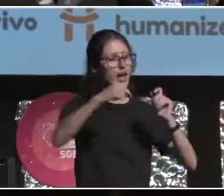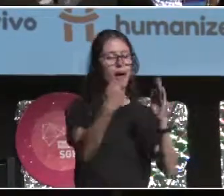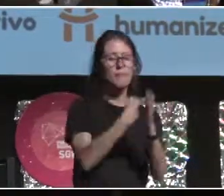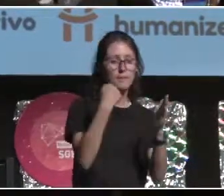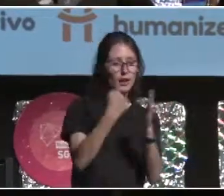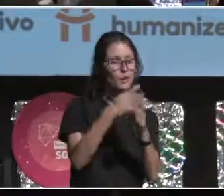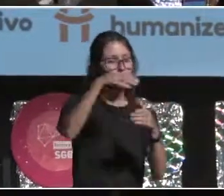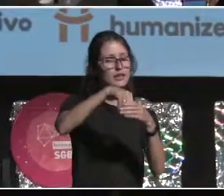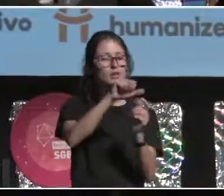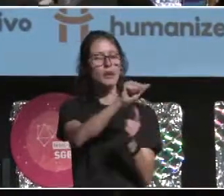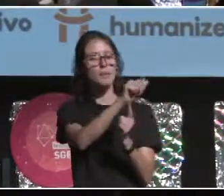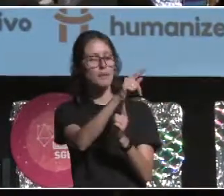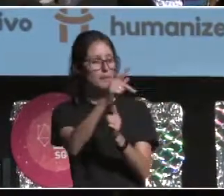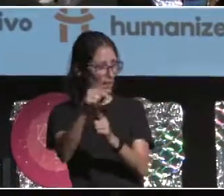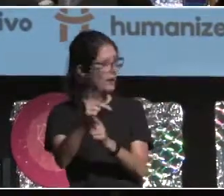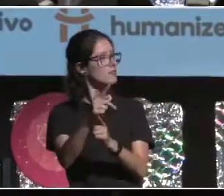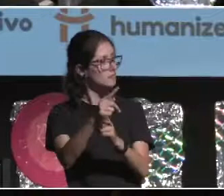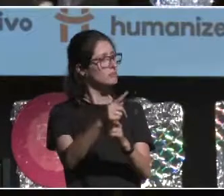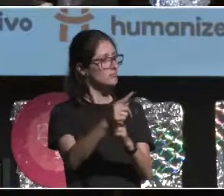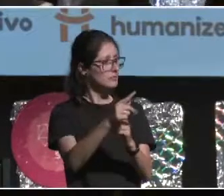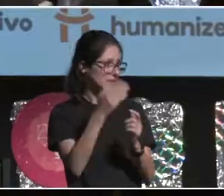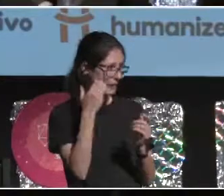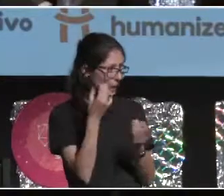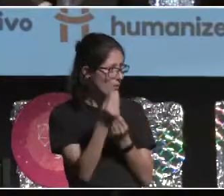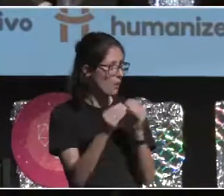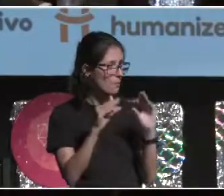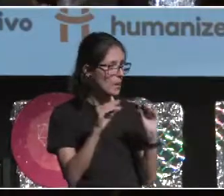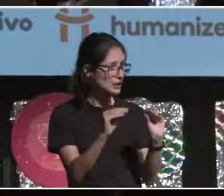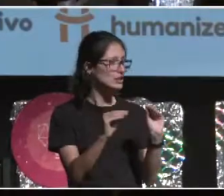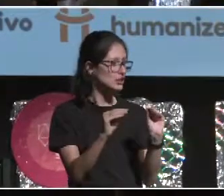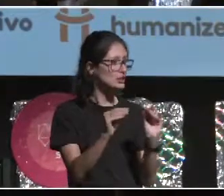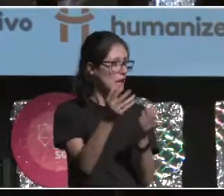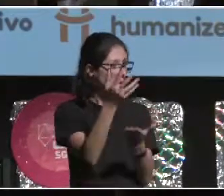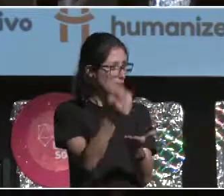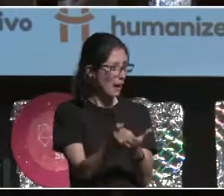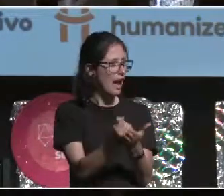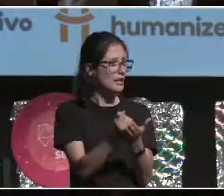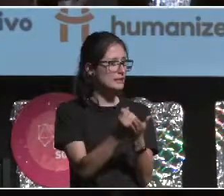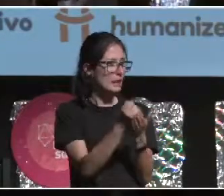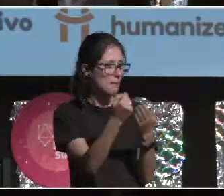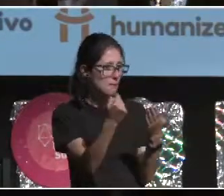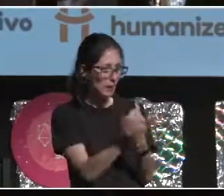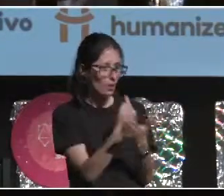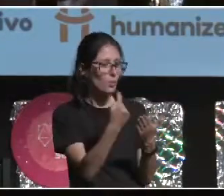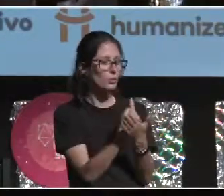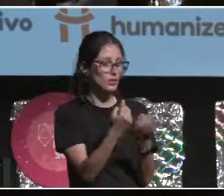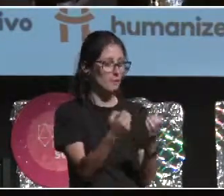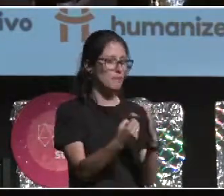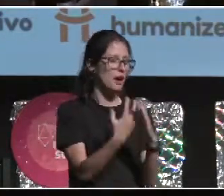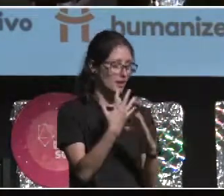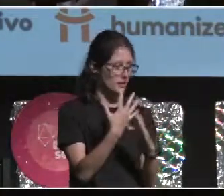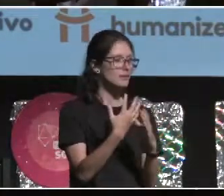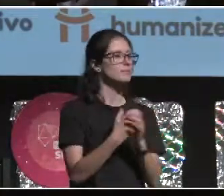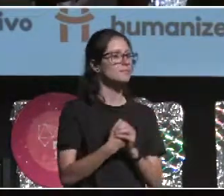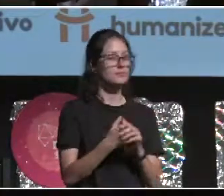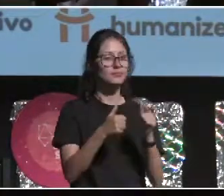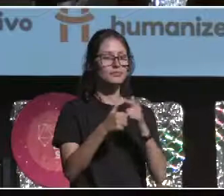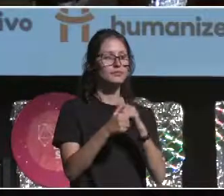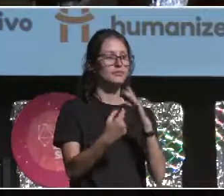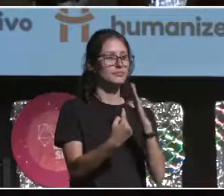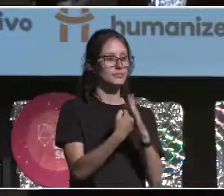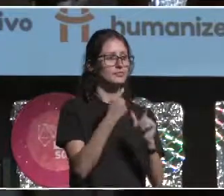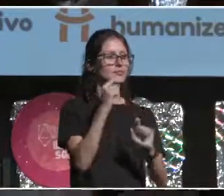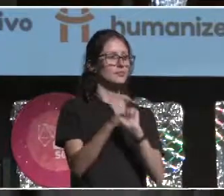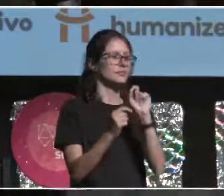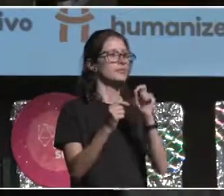lá no app. Vocês já sabem como é que é, né? Que faz? Sim? Então, manda a pergunta lá. Eu vou mandar a primeira pergunta que envolve